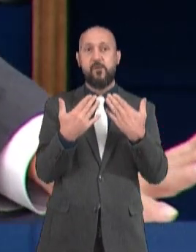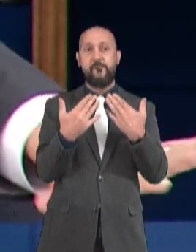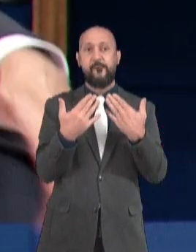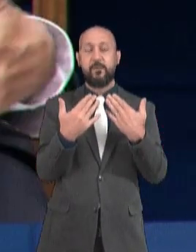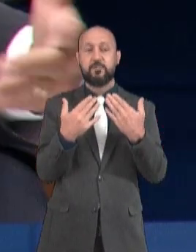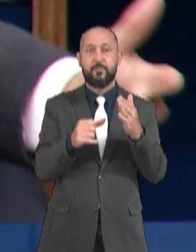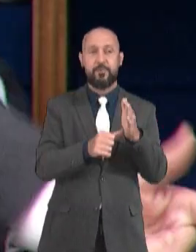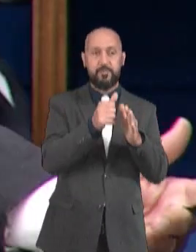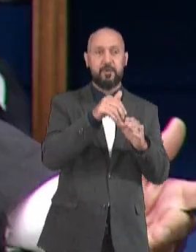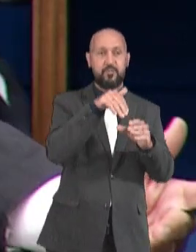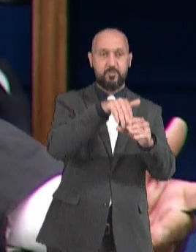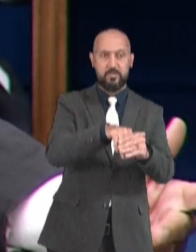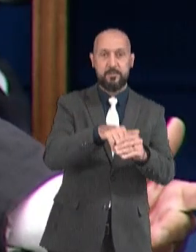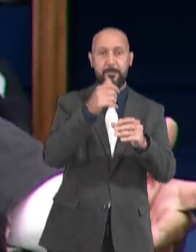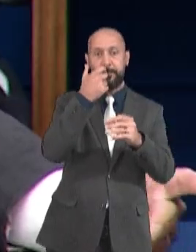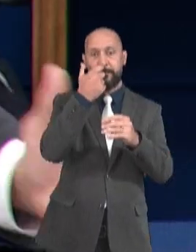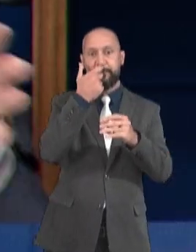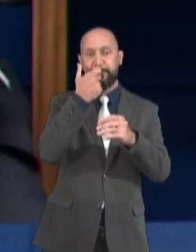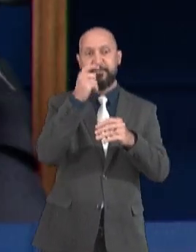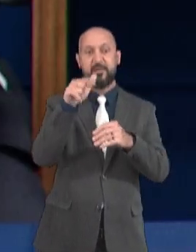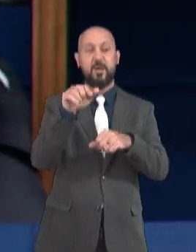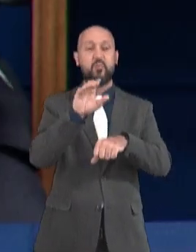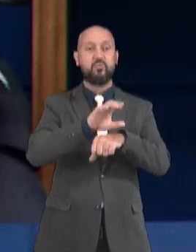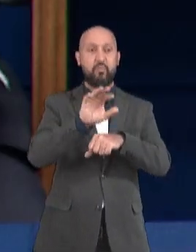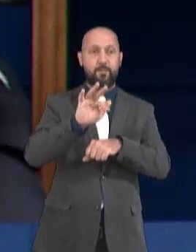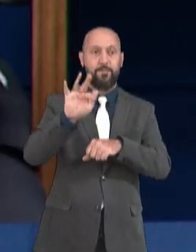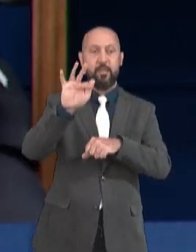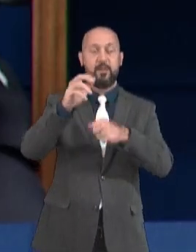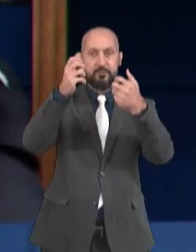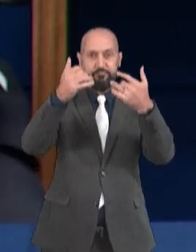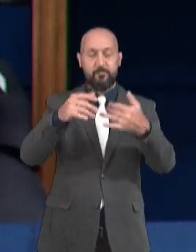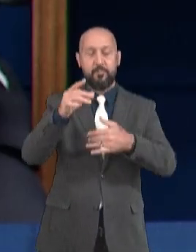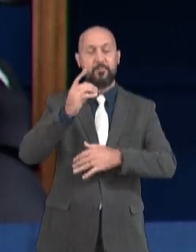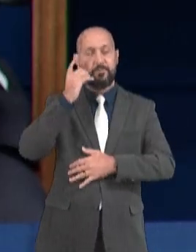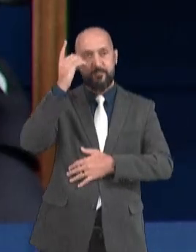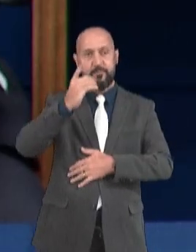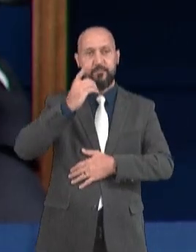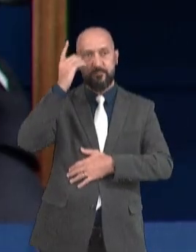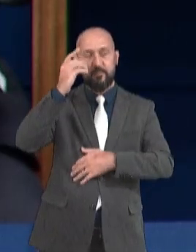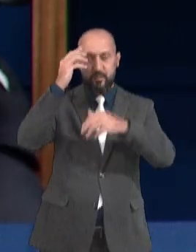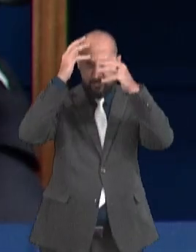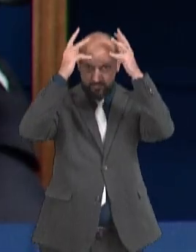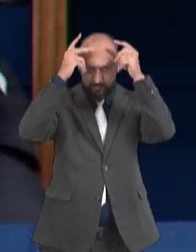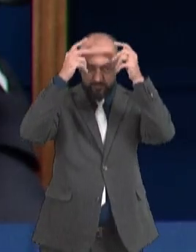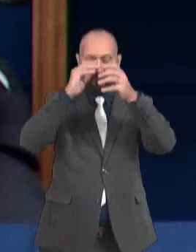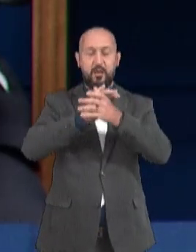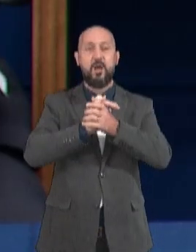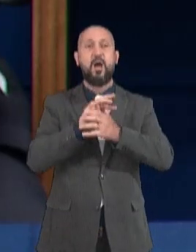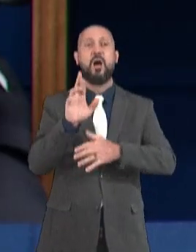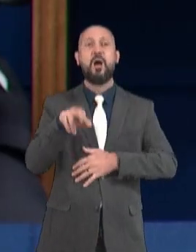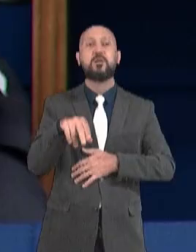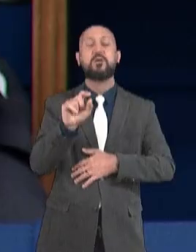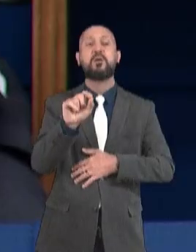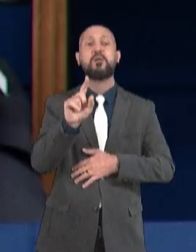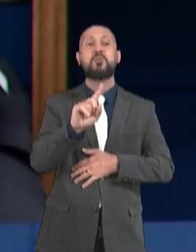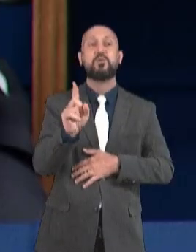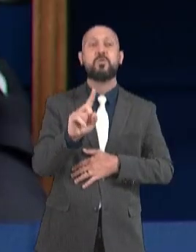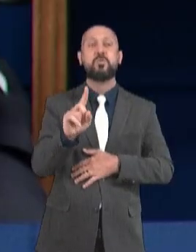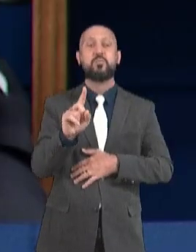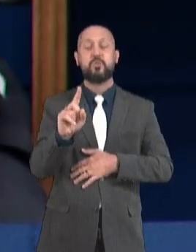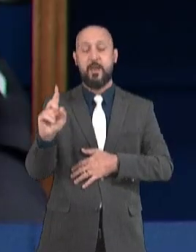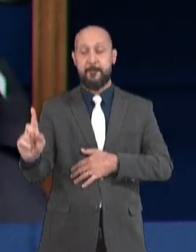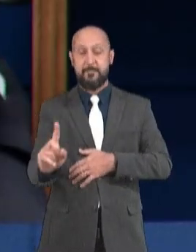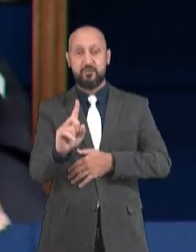da primeira votação, que é o aspecto constitucional. E deixar claro, o deputado Paulo Duarte tem razão, só com relação, não